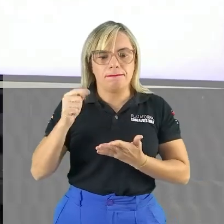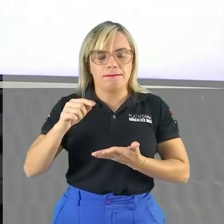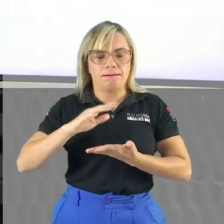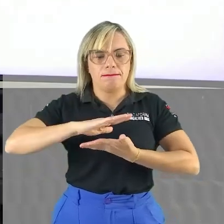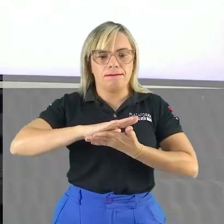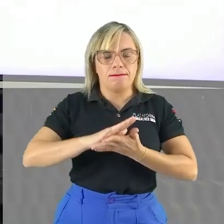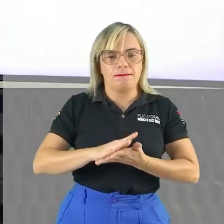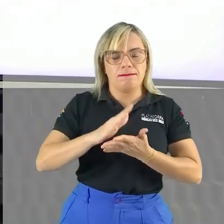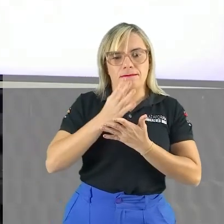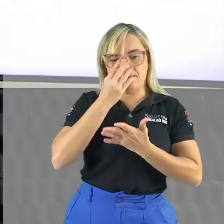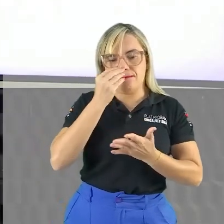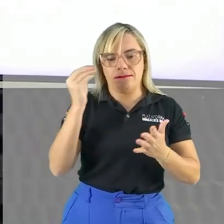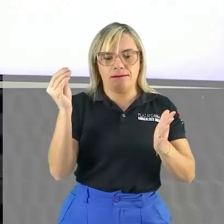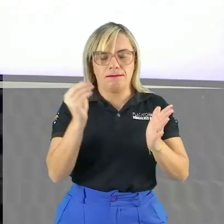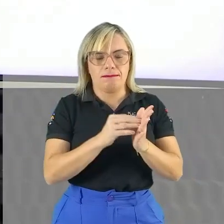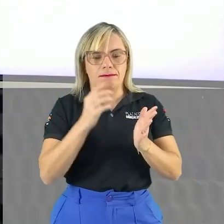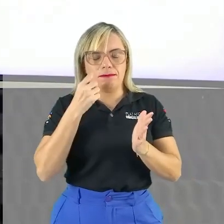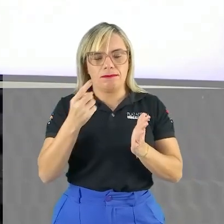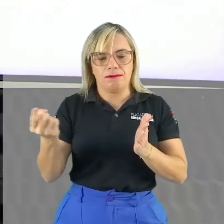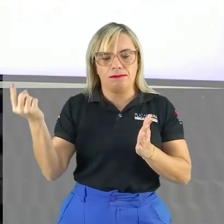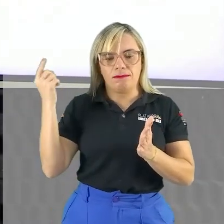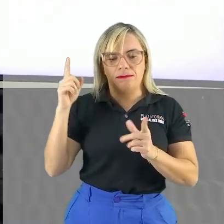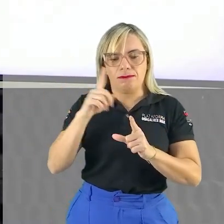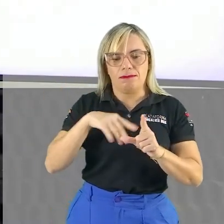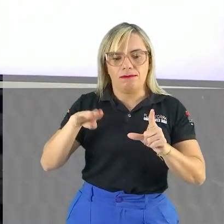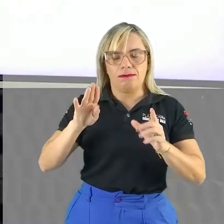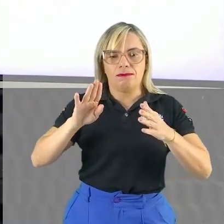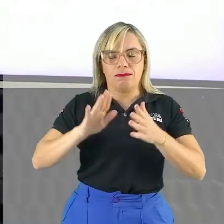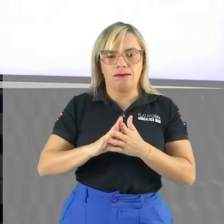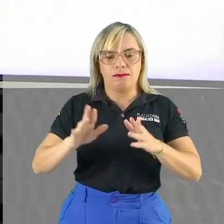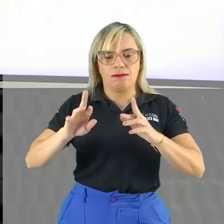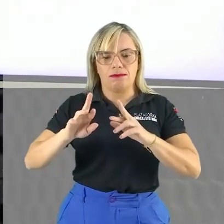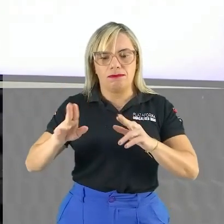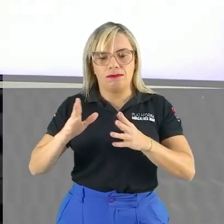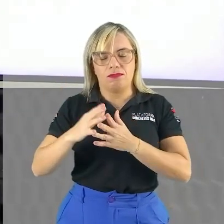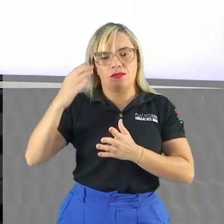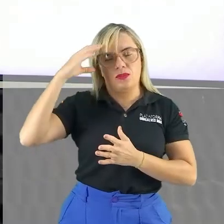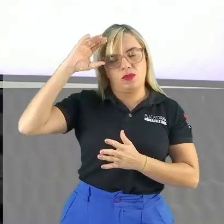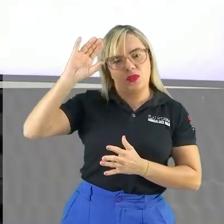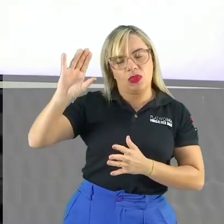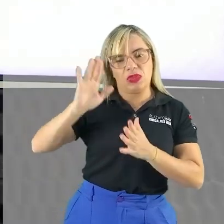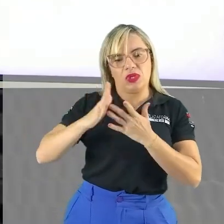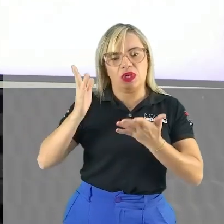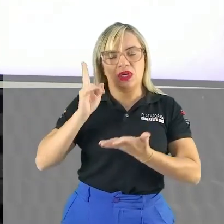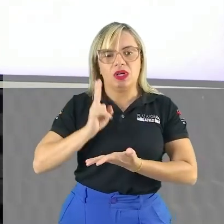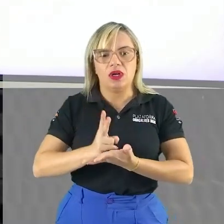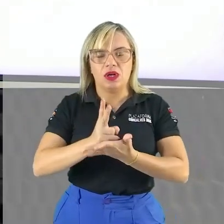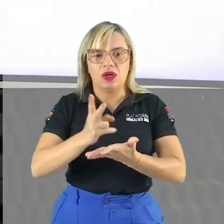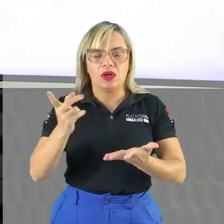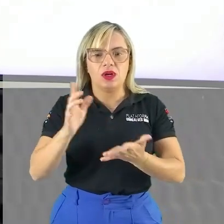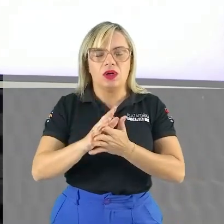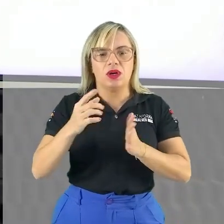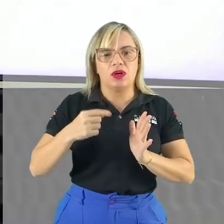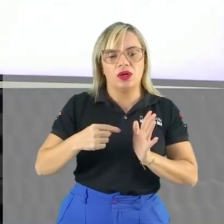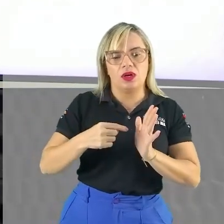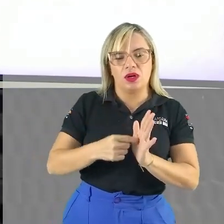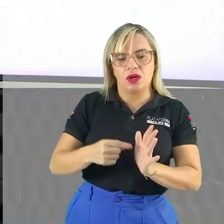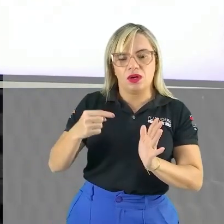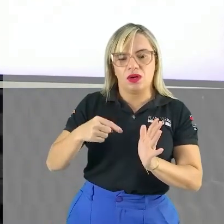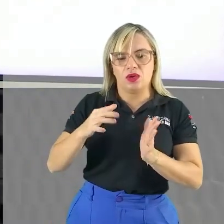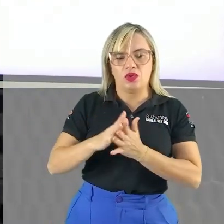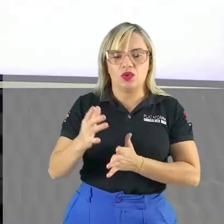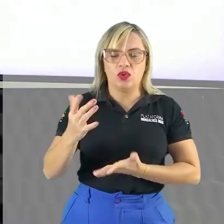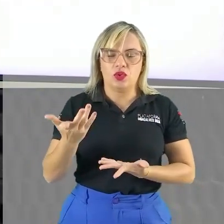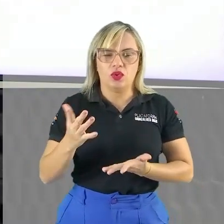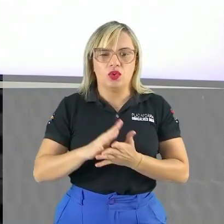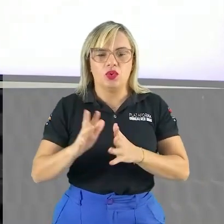os aspectos africanos, elas estão, claro, na letra B, do exotismo e as culturas. Então, sempre tentando retratar o exótico da